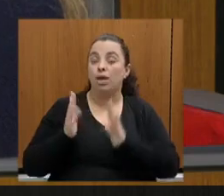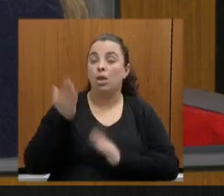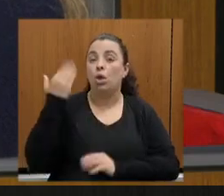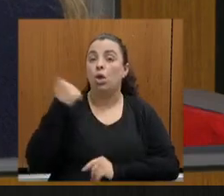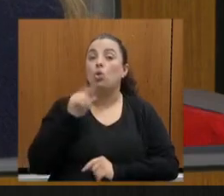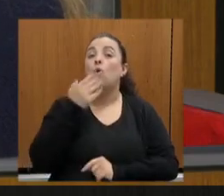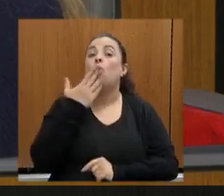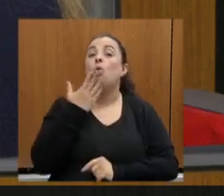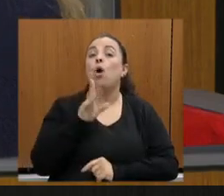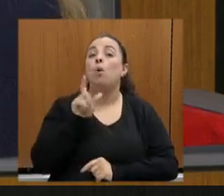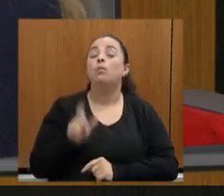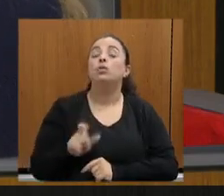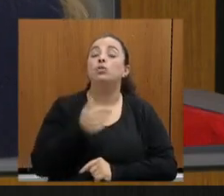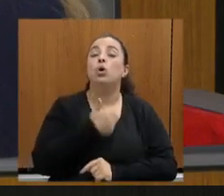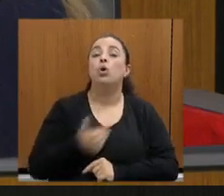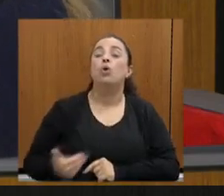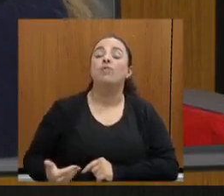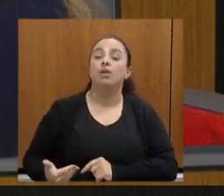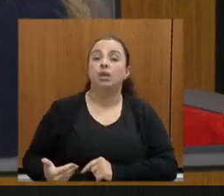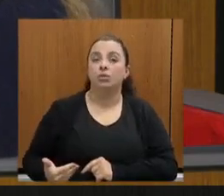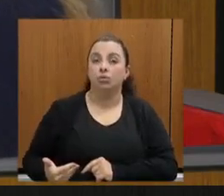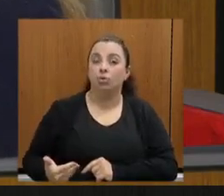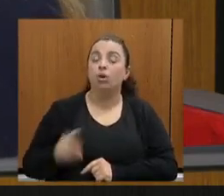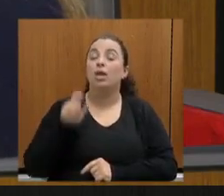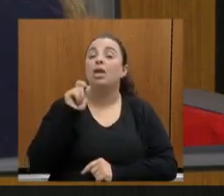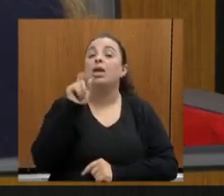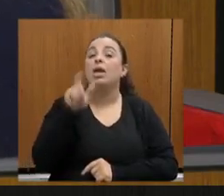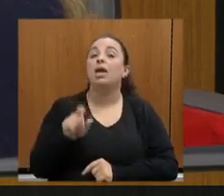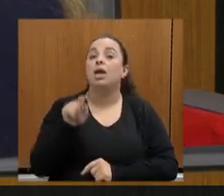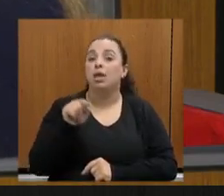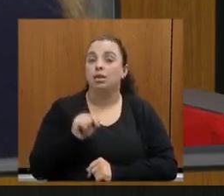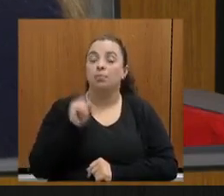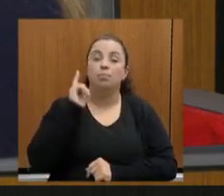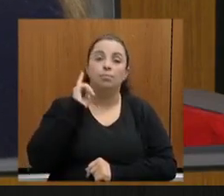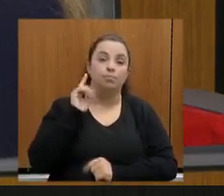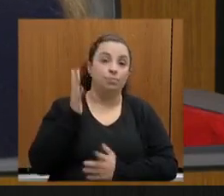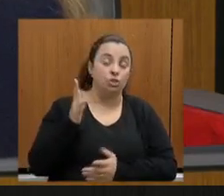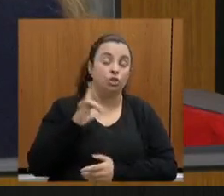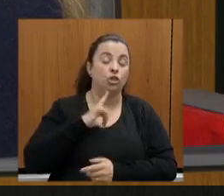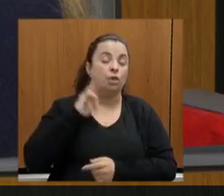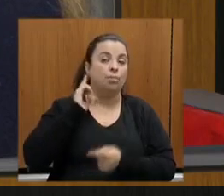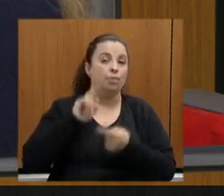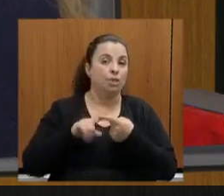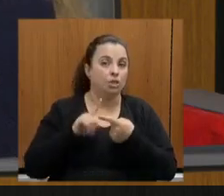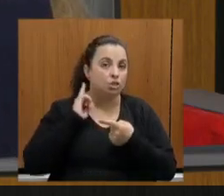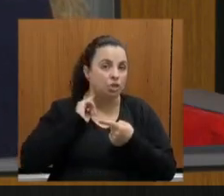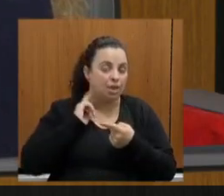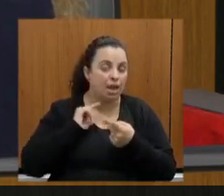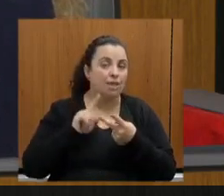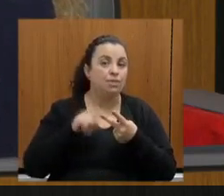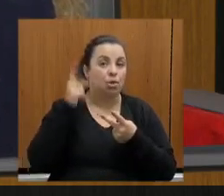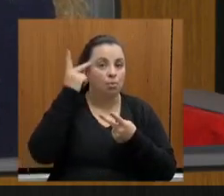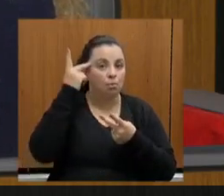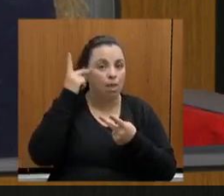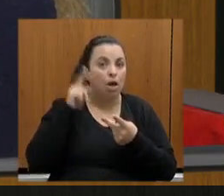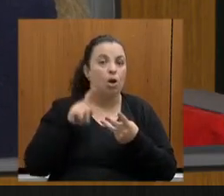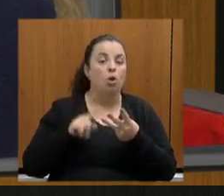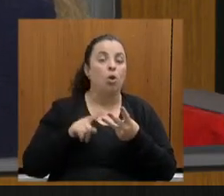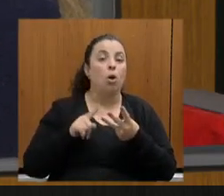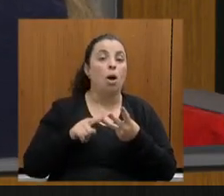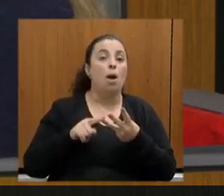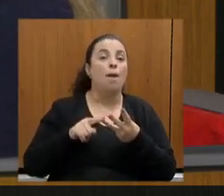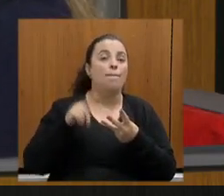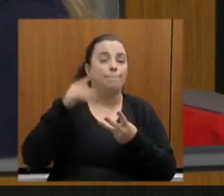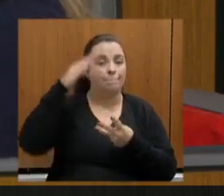em 2012 Minas Gerais São Paulo Paraná foram os únicos estados